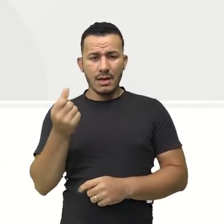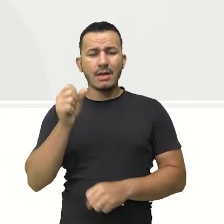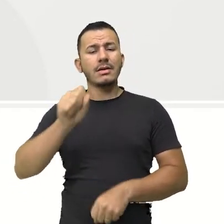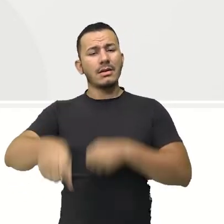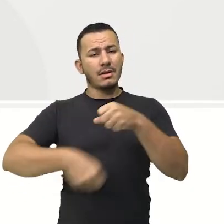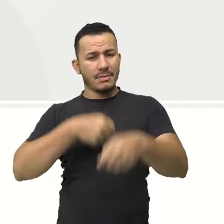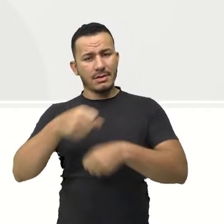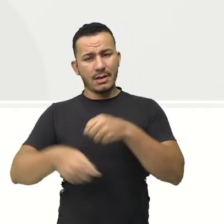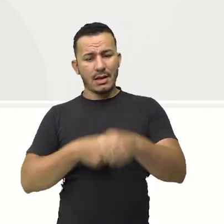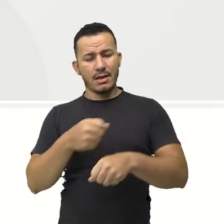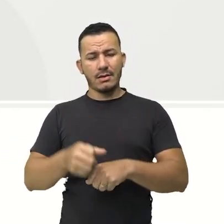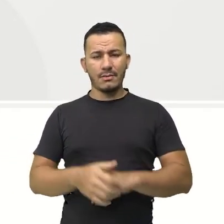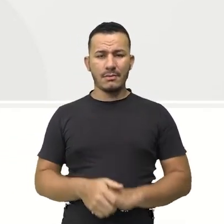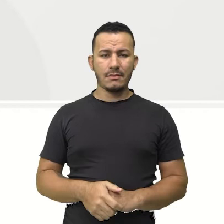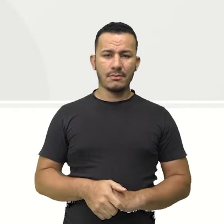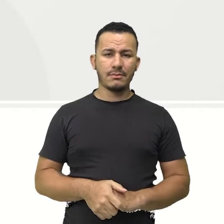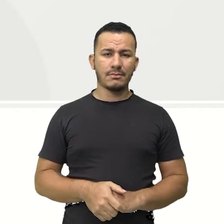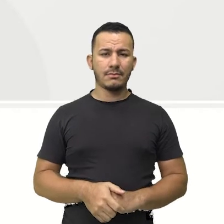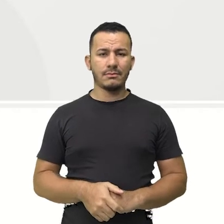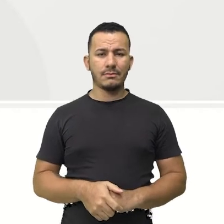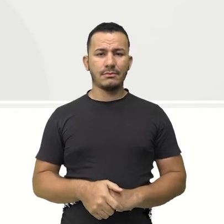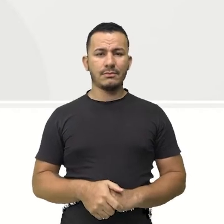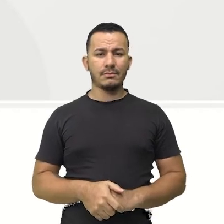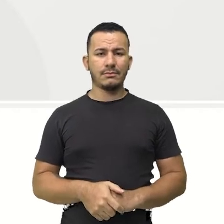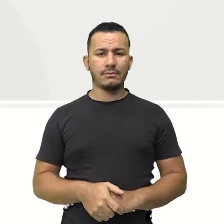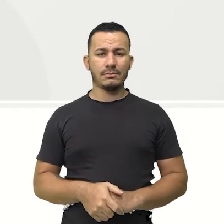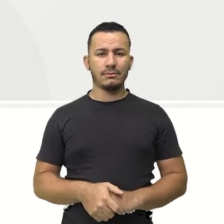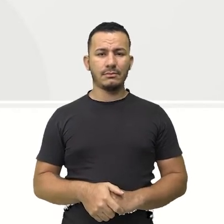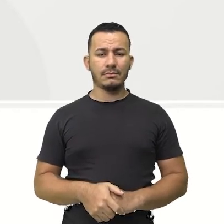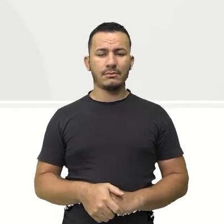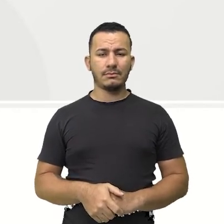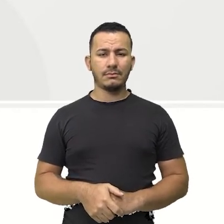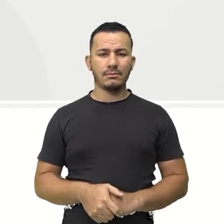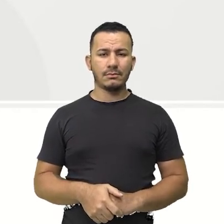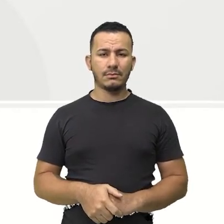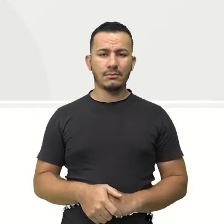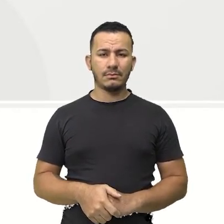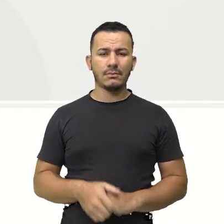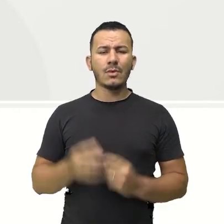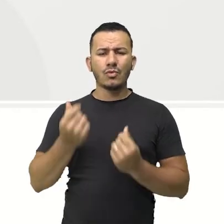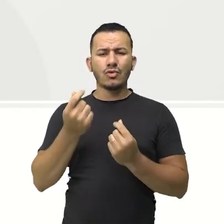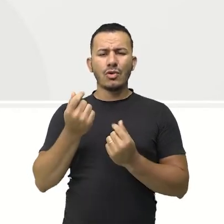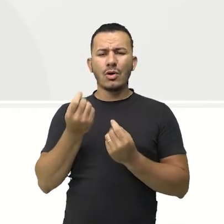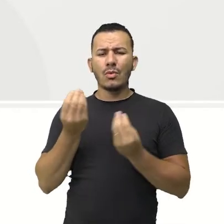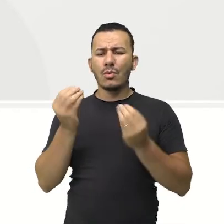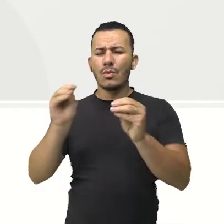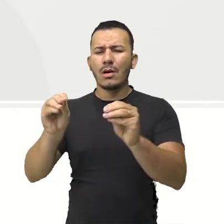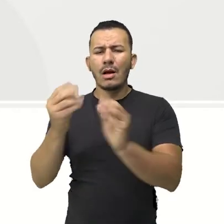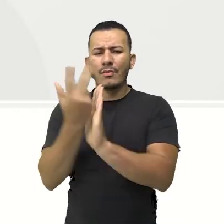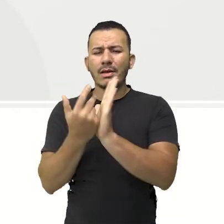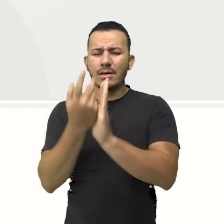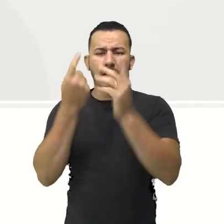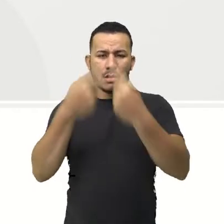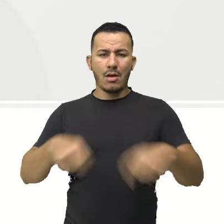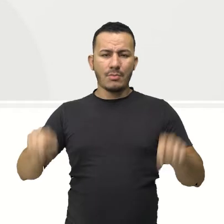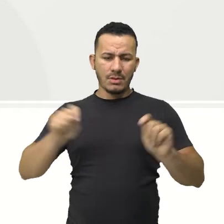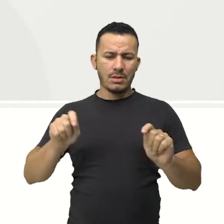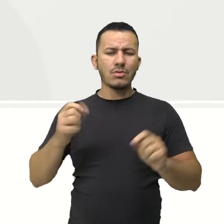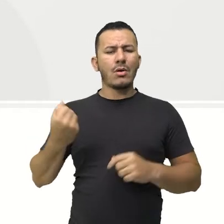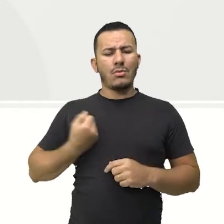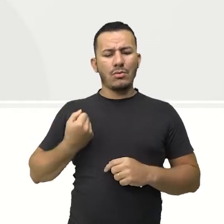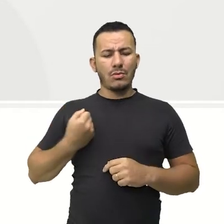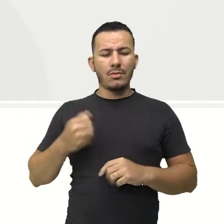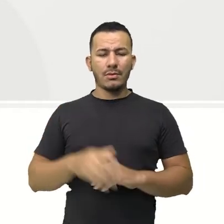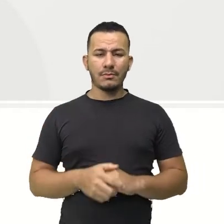426 reais. Não precisa colocar o símbolo do dinheiro no nosso cálculo por enquanto. Mais 426